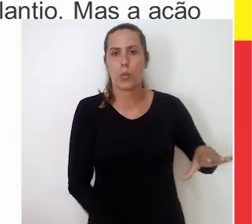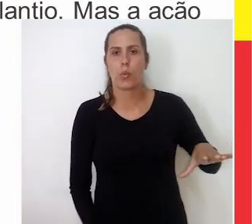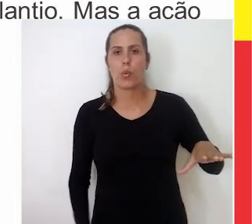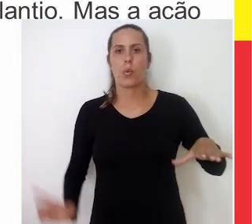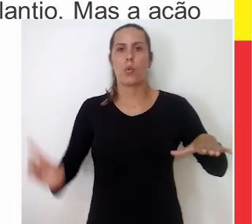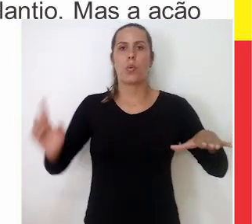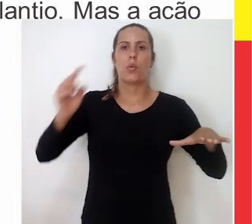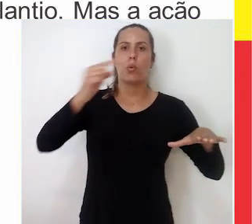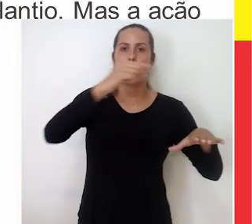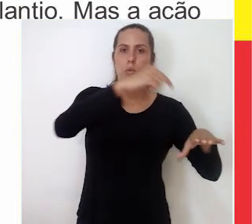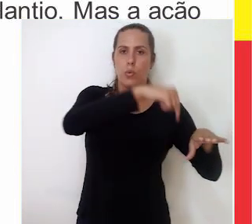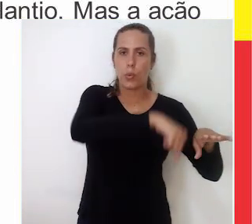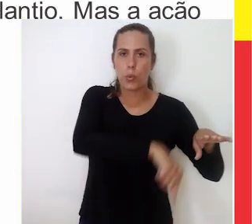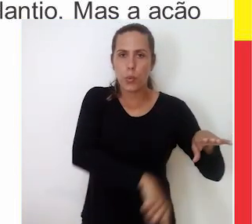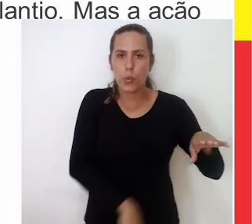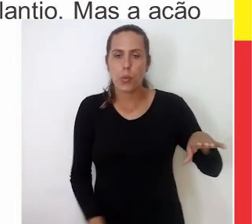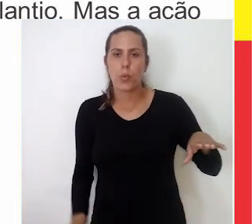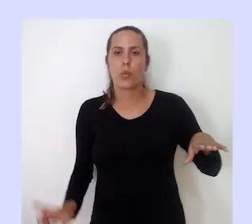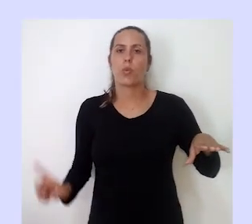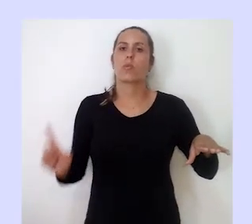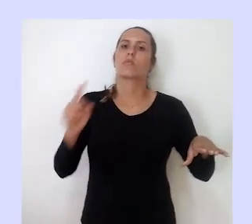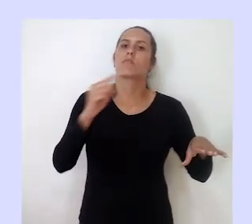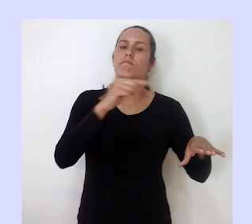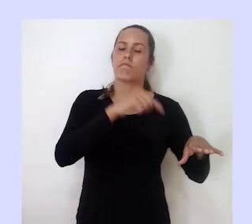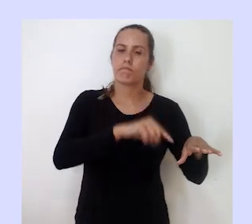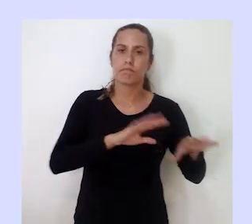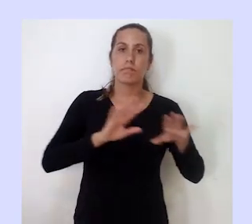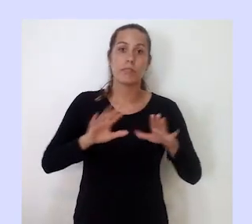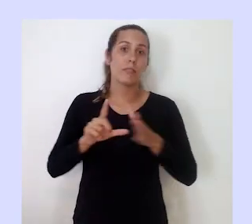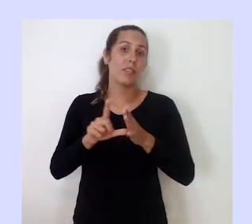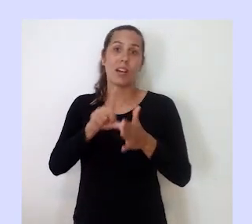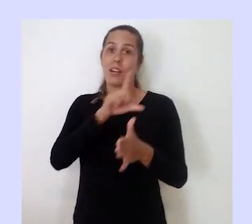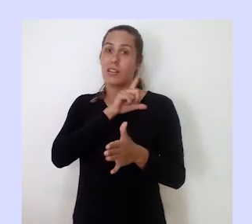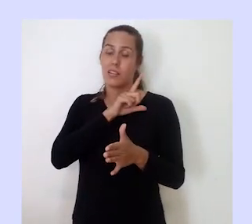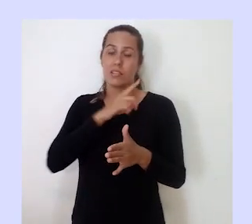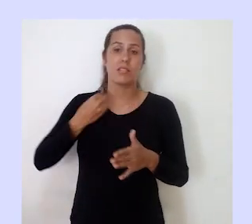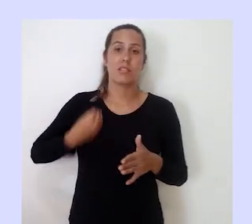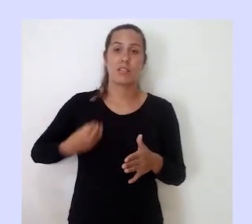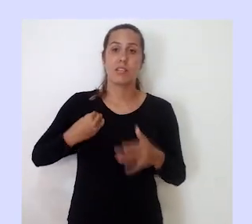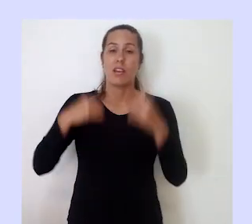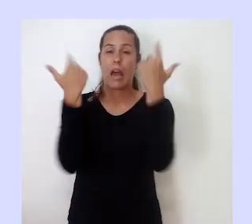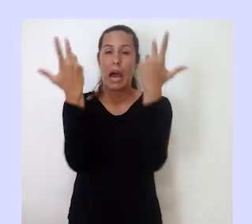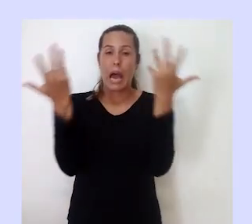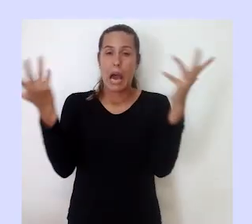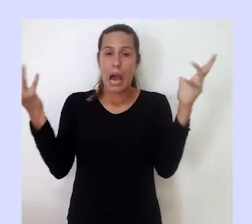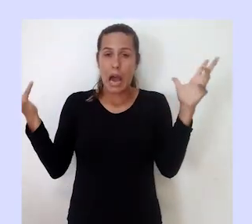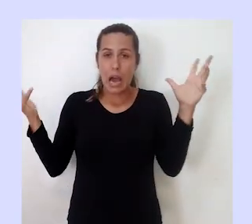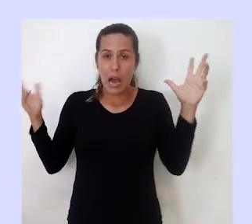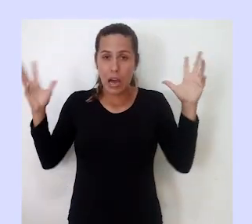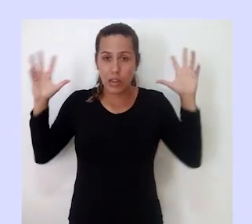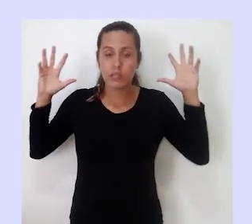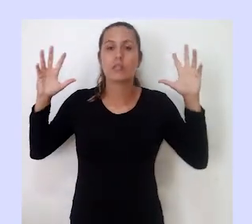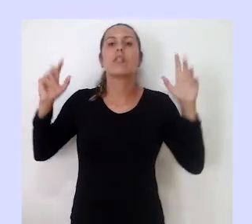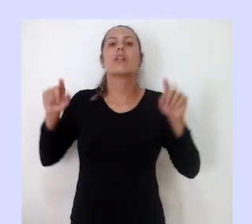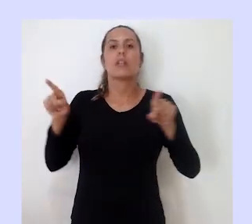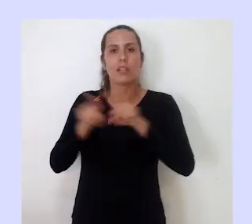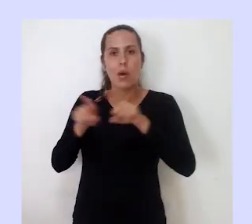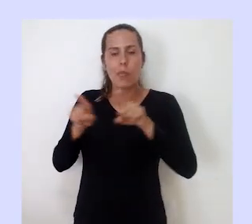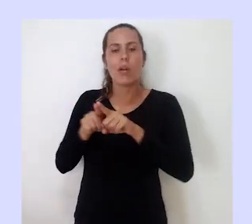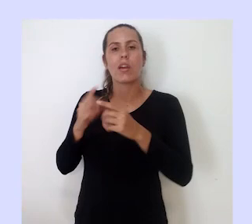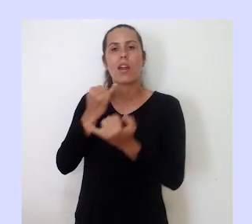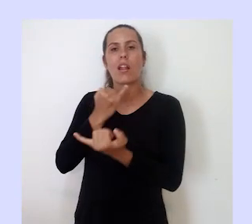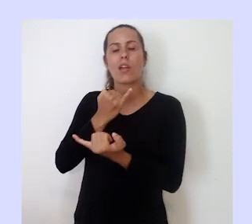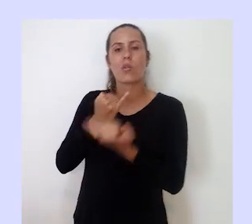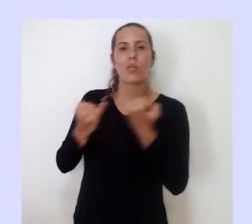ciclo hidrológico, o ciclo da água. Existiam mais árvores, e árvores, a vegetação funciona como